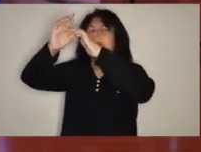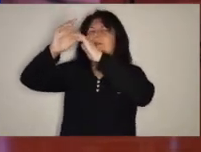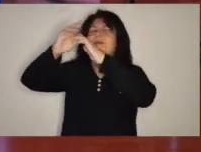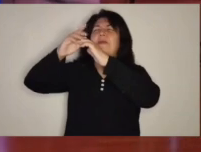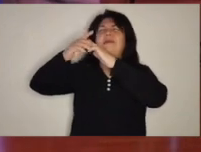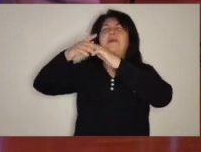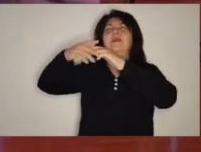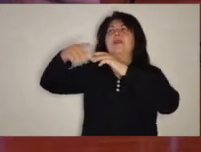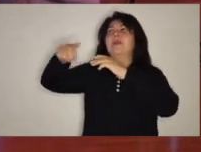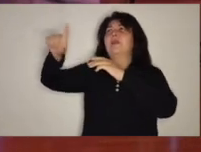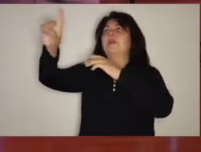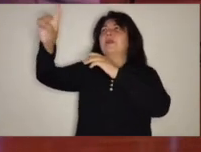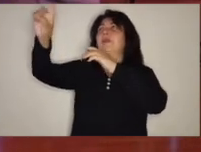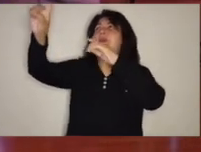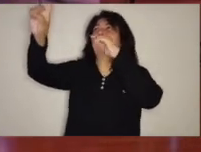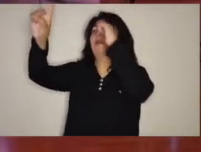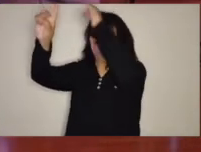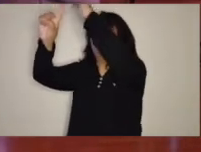Jesus, só Tu és